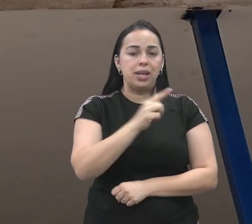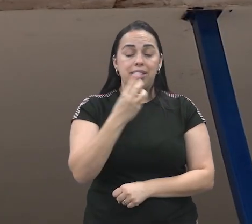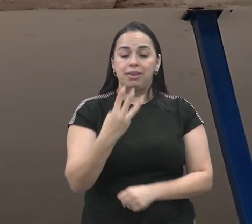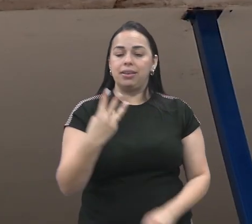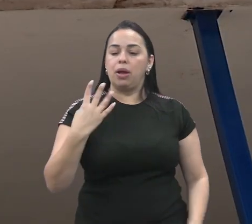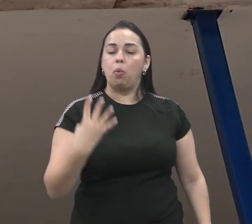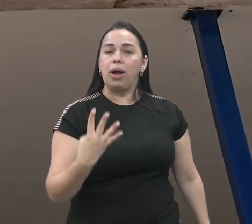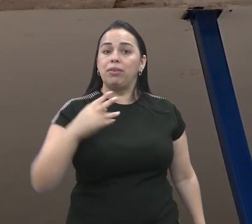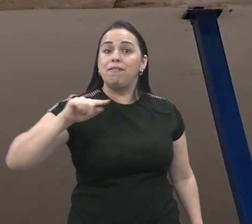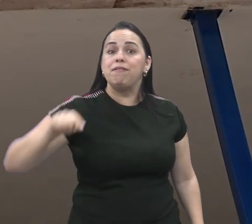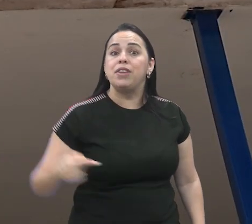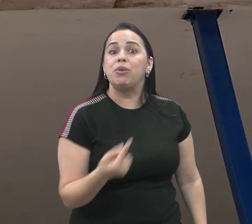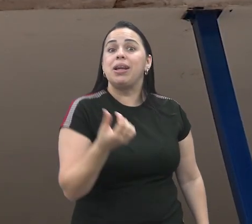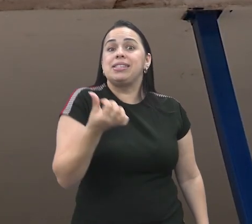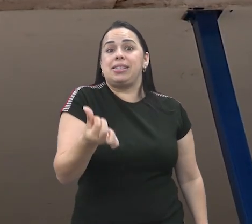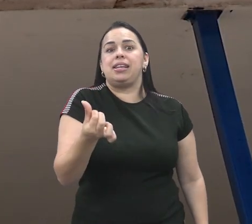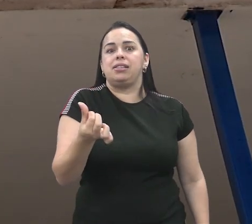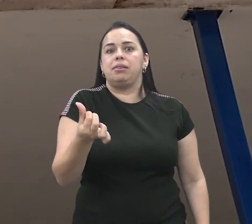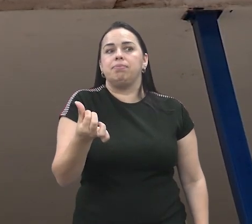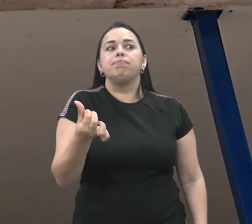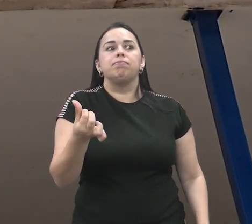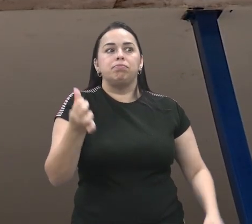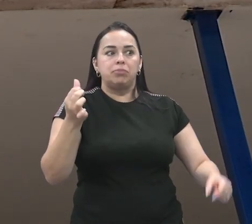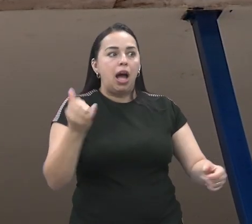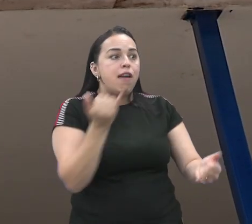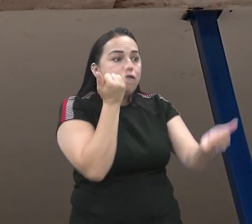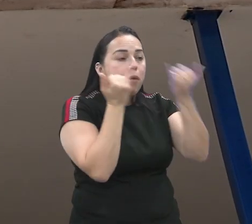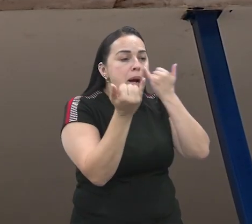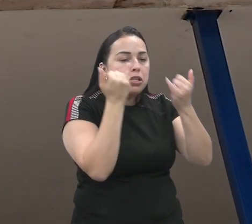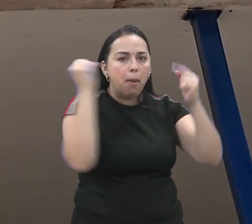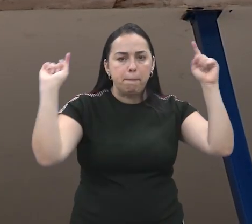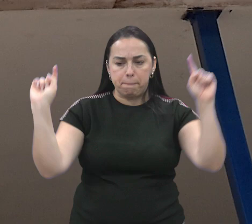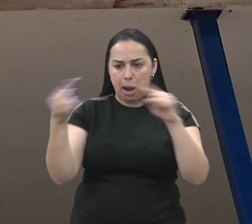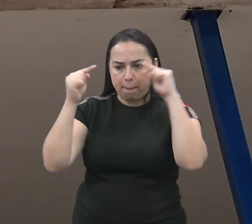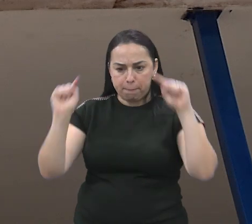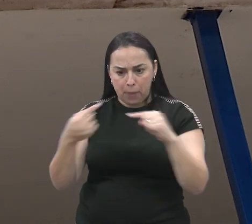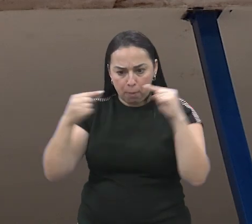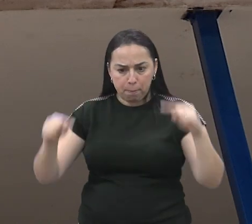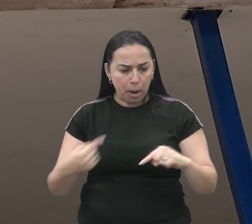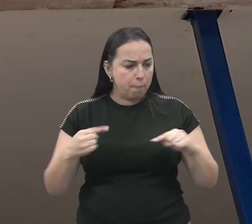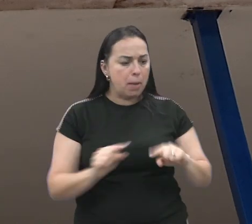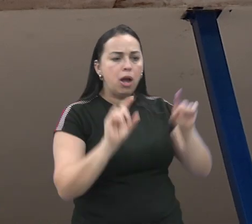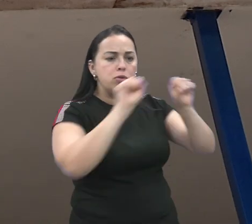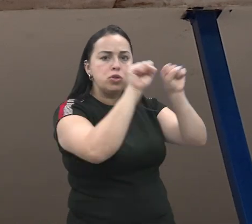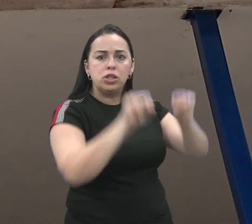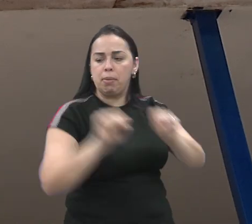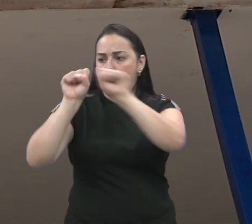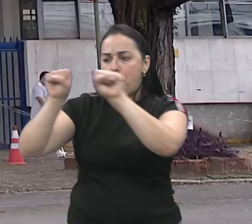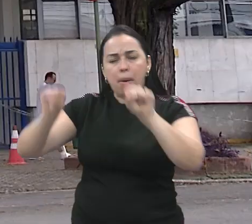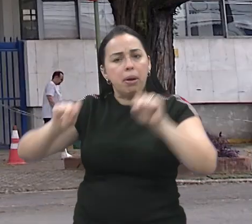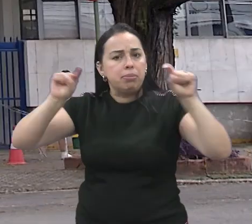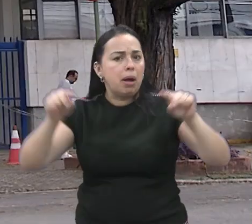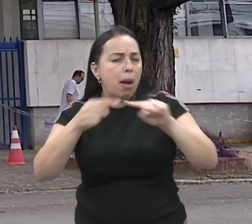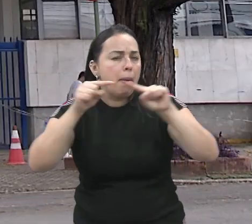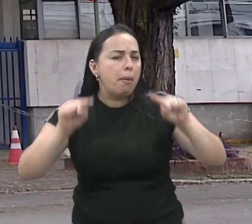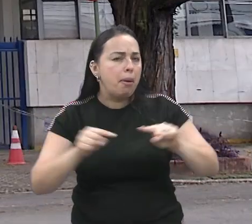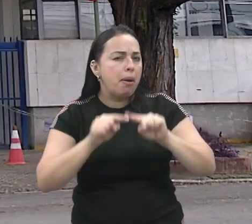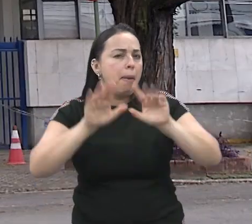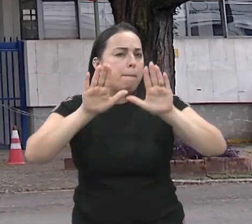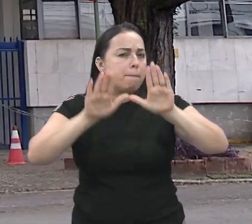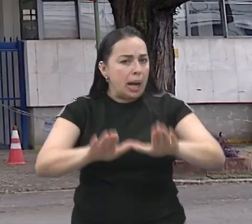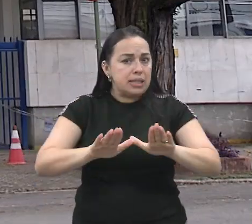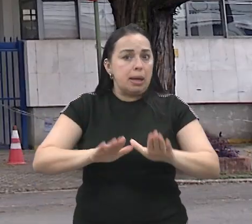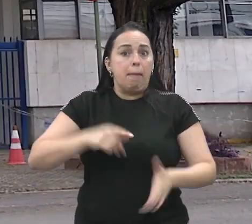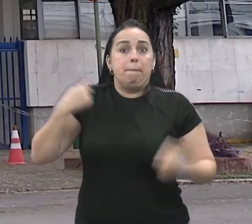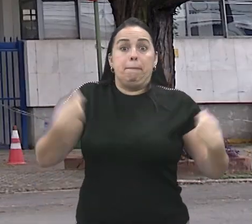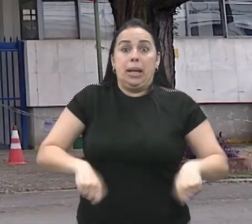de 34,6 milhões tiveram os dados atualizados por meio do cruzamento de informações. Mas isso não